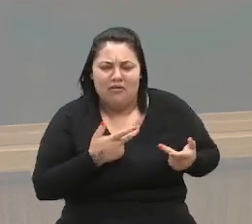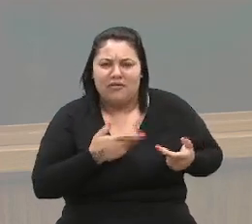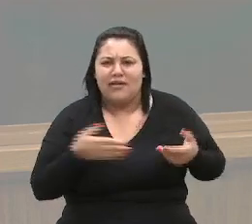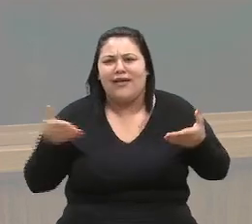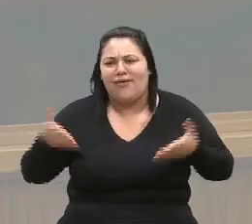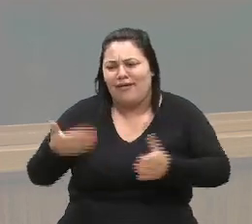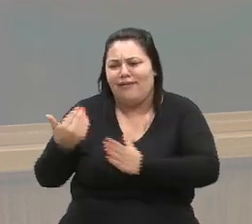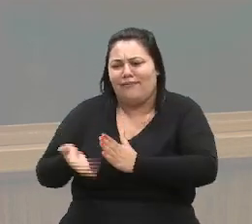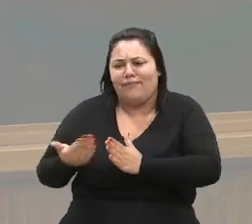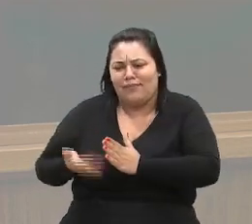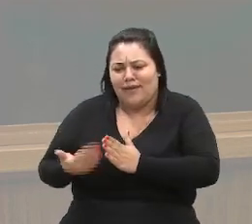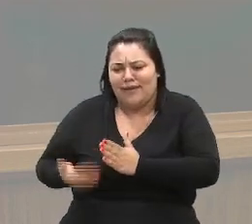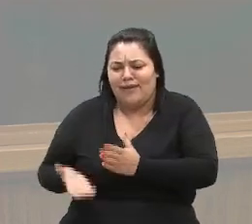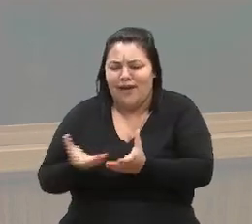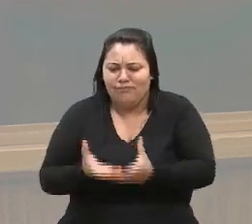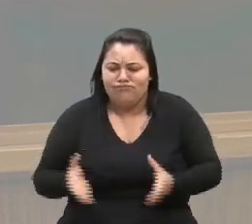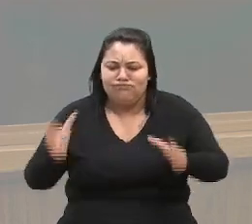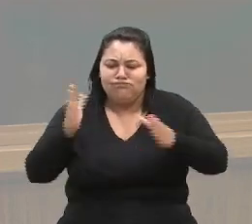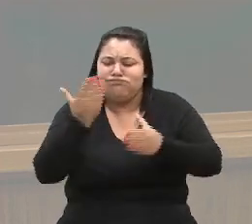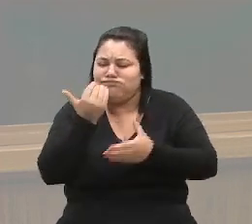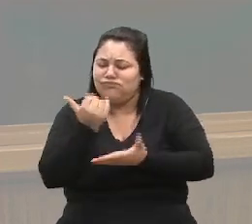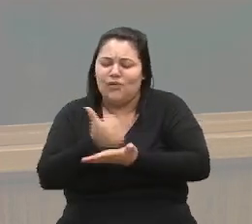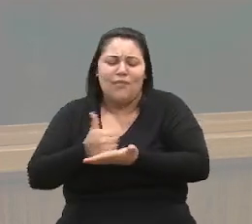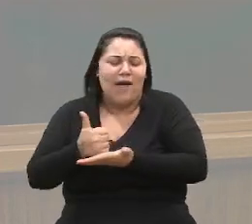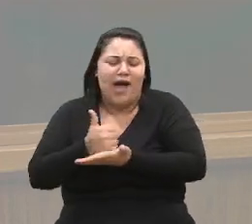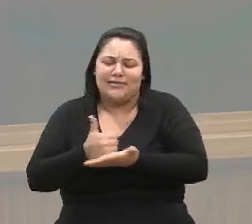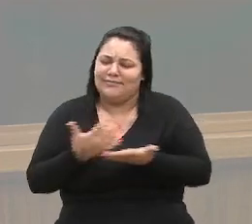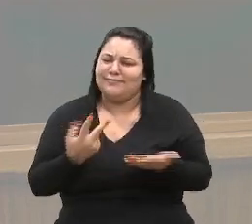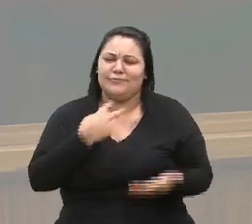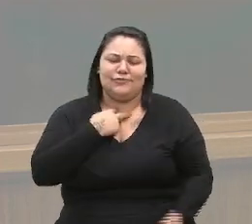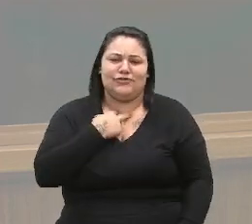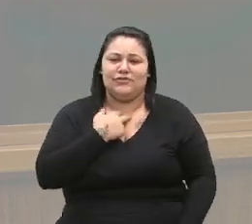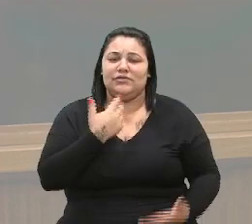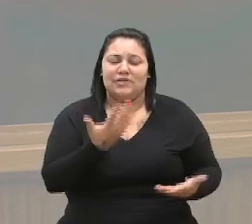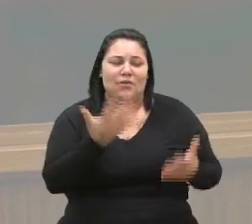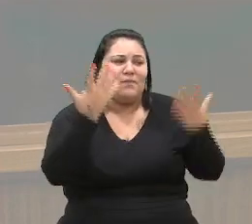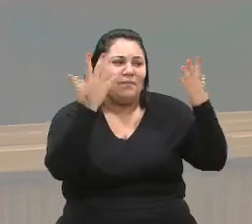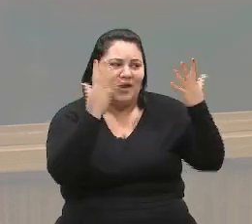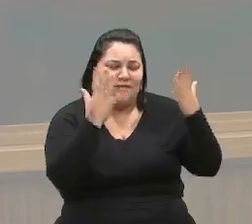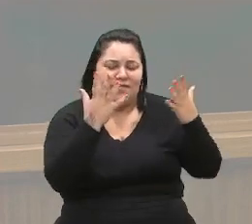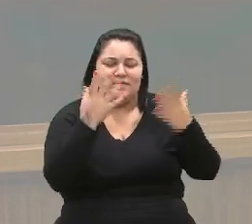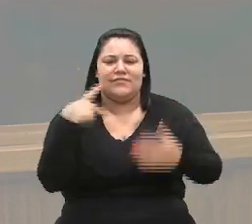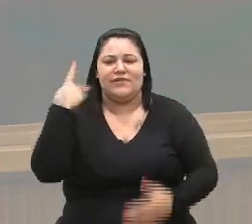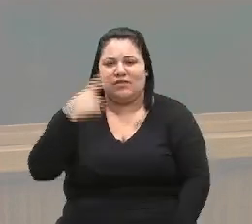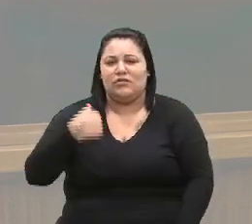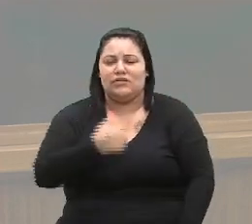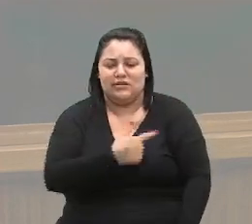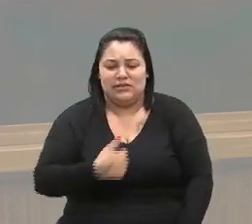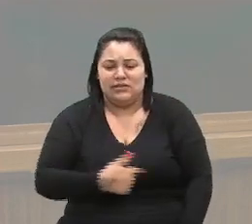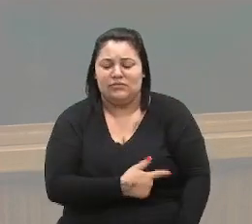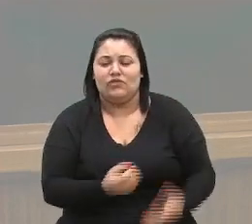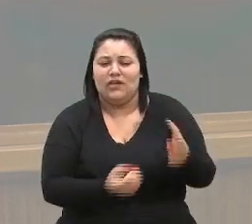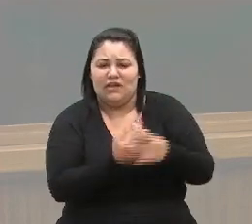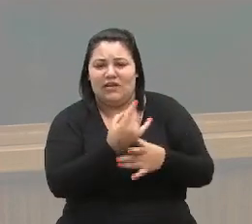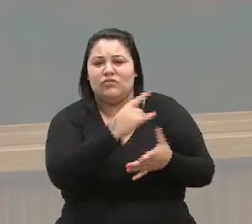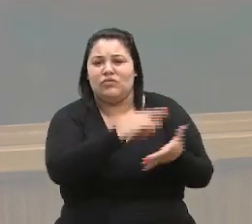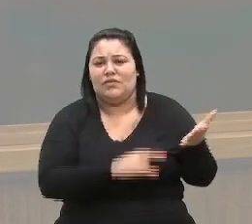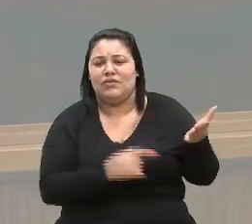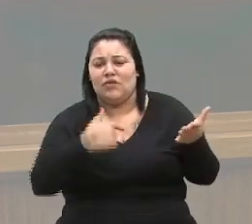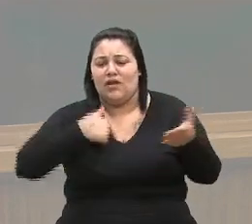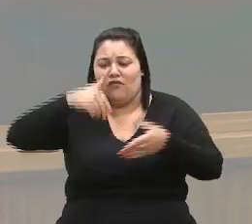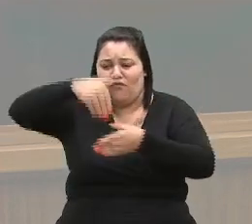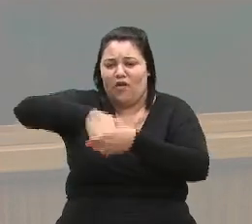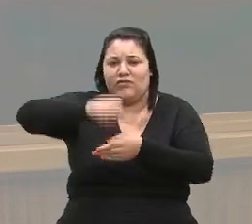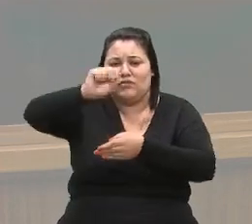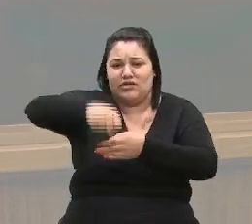tão importante que é a cesta básica. Então, parabéns, vereador Zanquim, pela moção. Votarei,